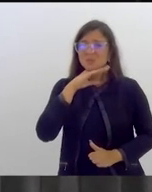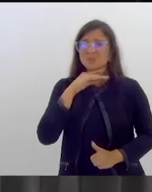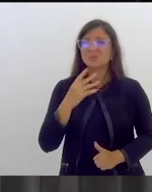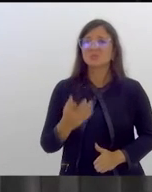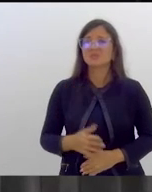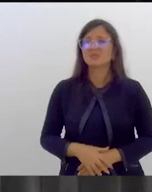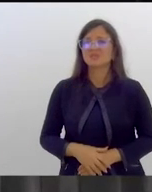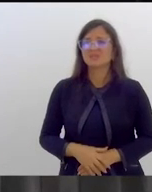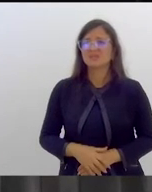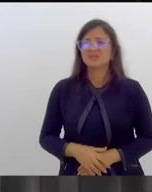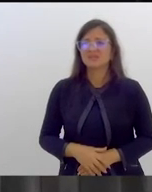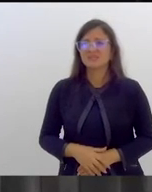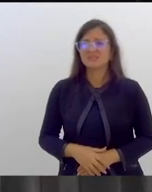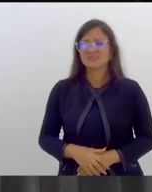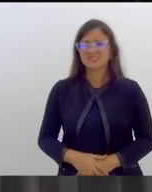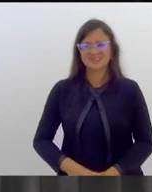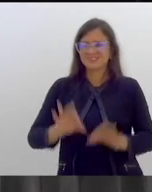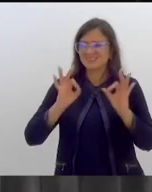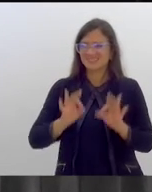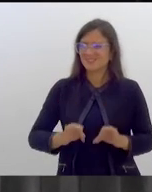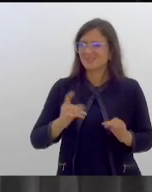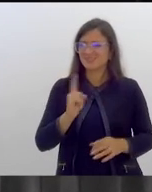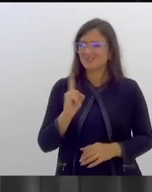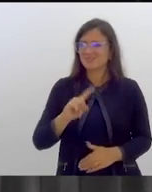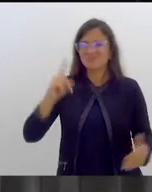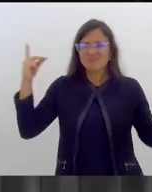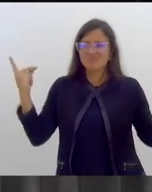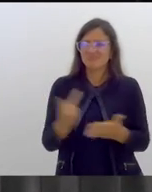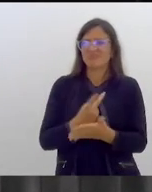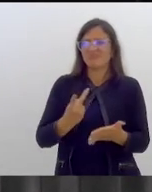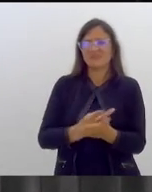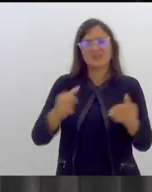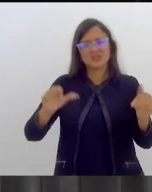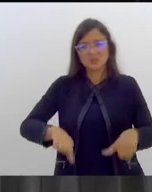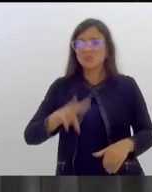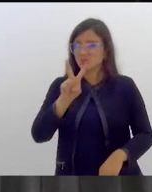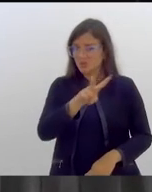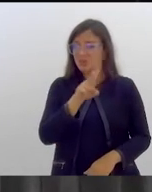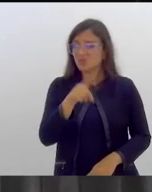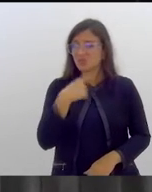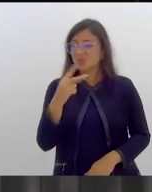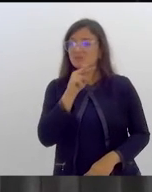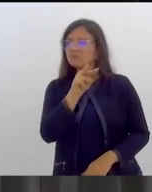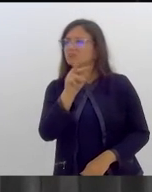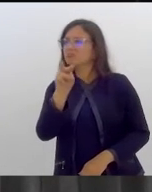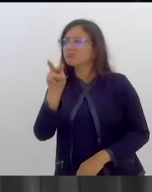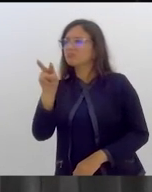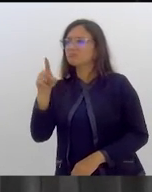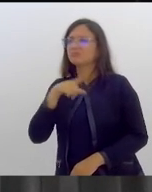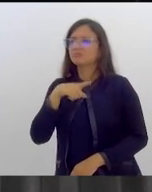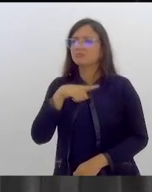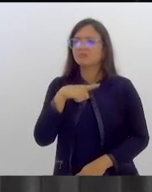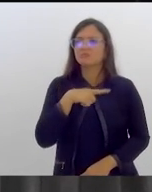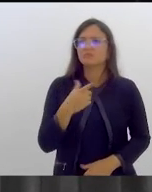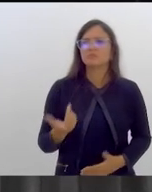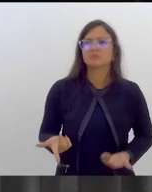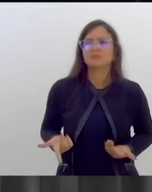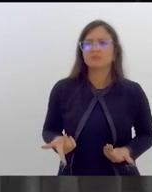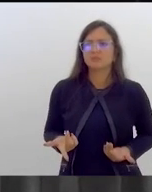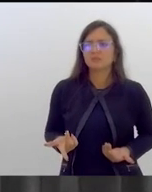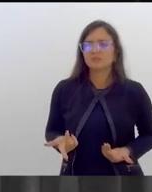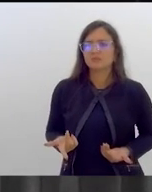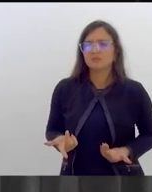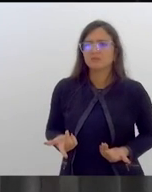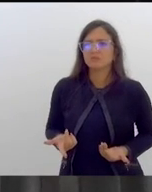de forma Cruel O que nós estamos assistindo em relação às populações mas simples mas